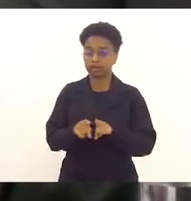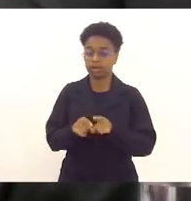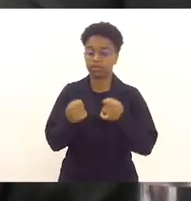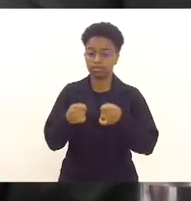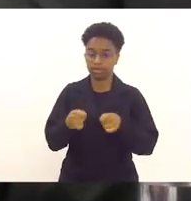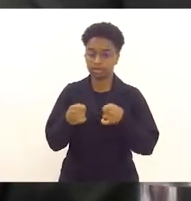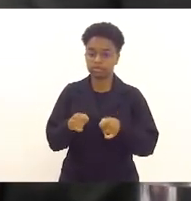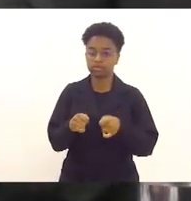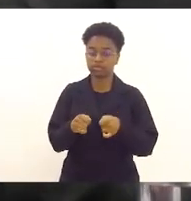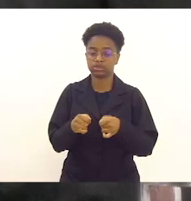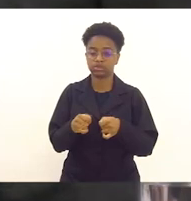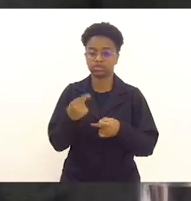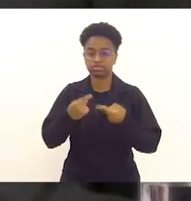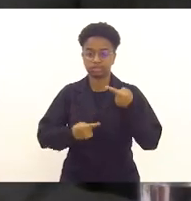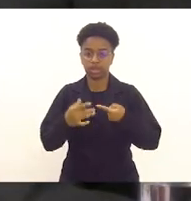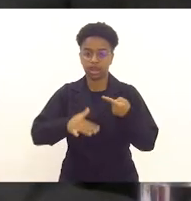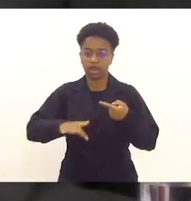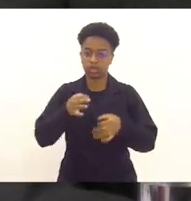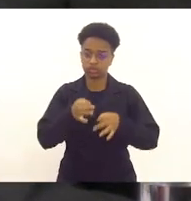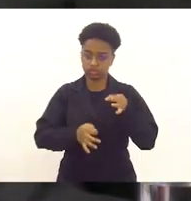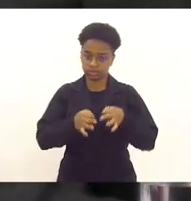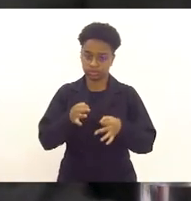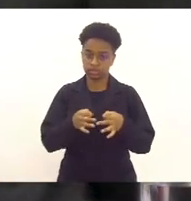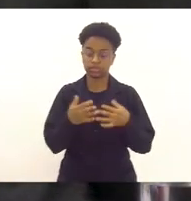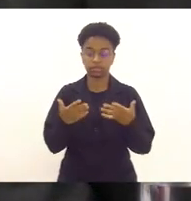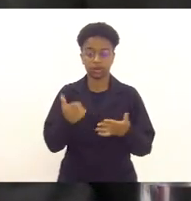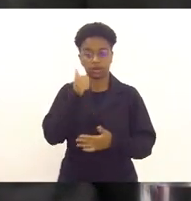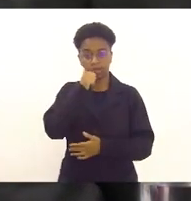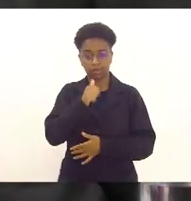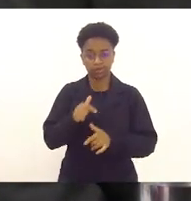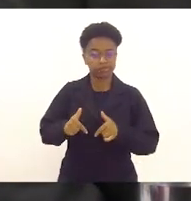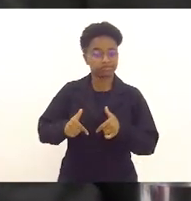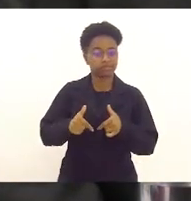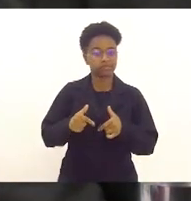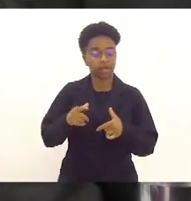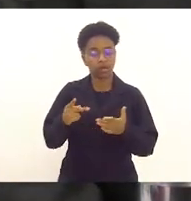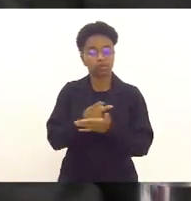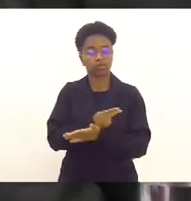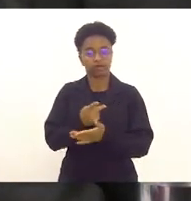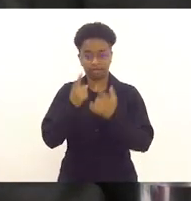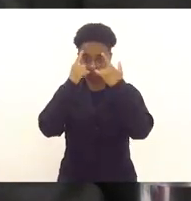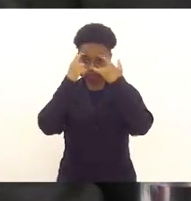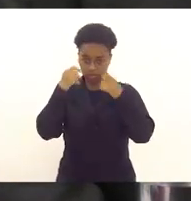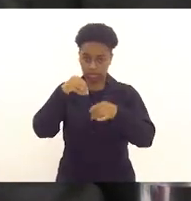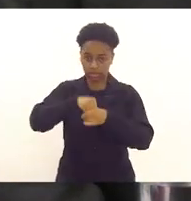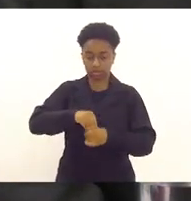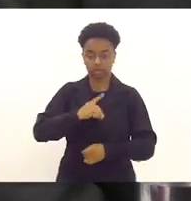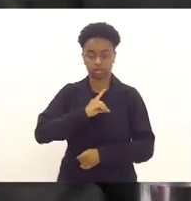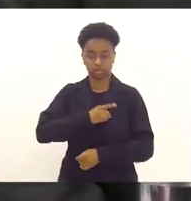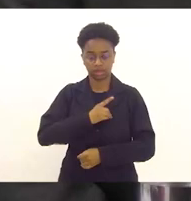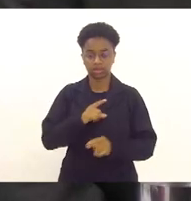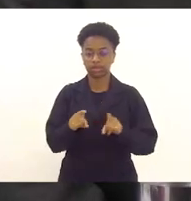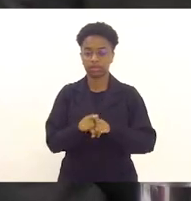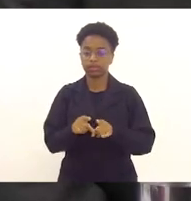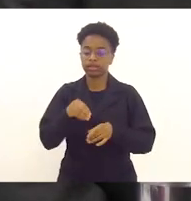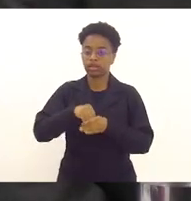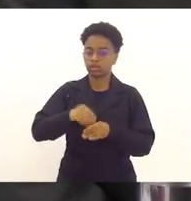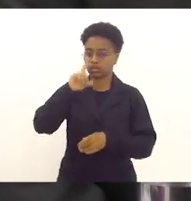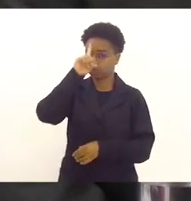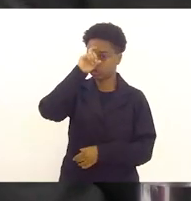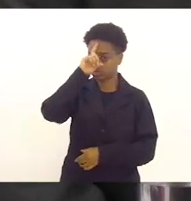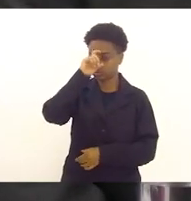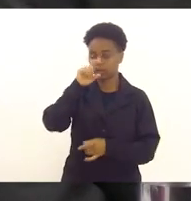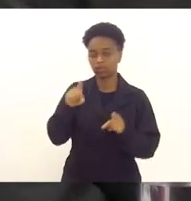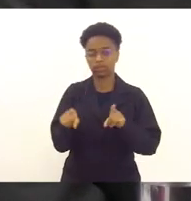no campo jurídico e da Justiça Então as mulheres enfrentam violência nas delegacias enfrentam violência nos hospitais